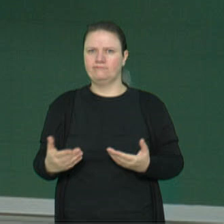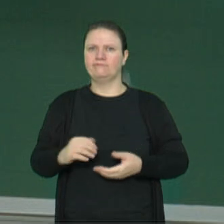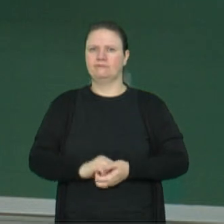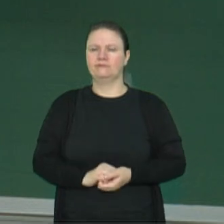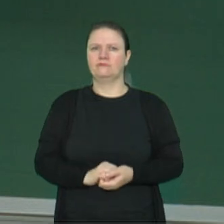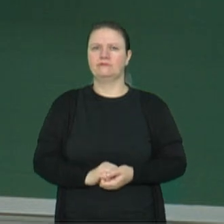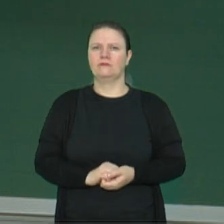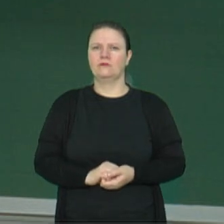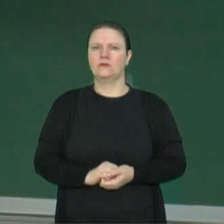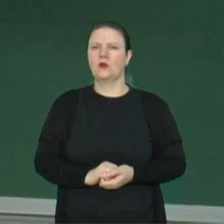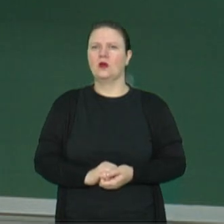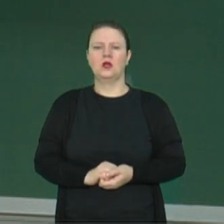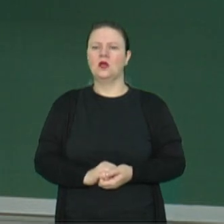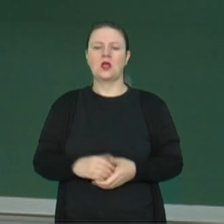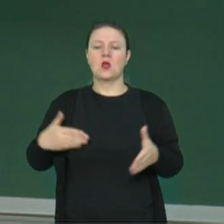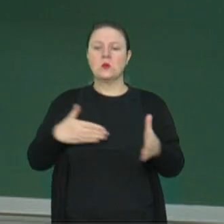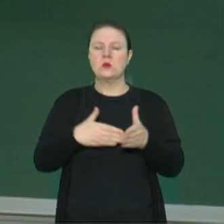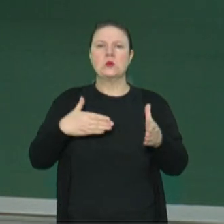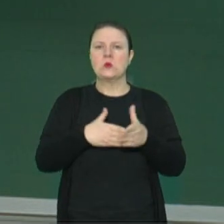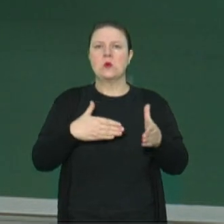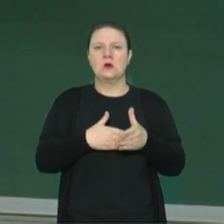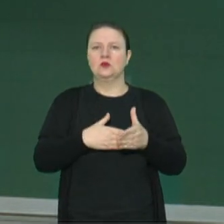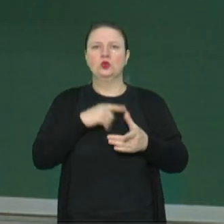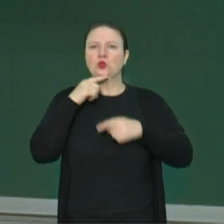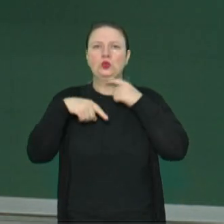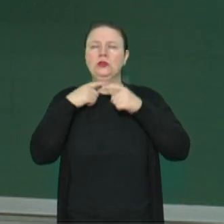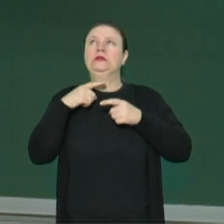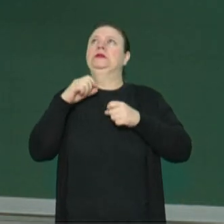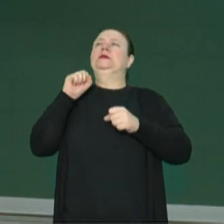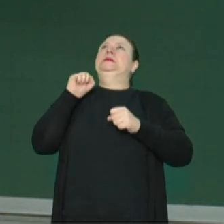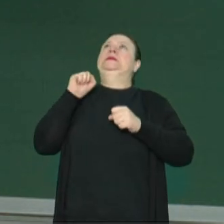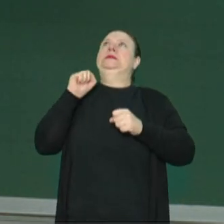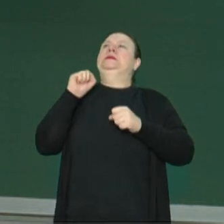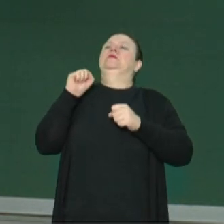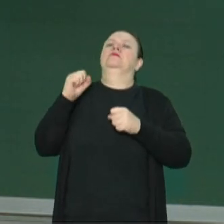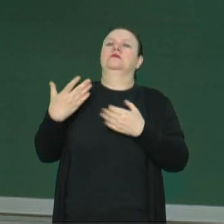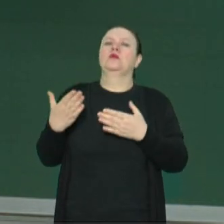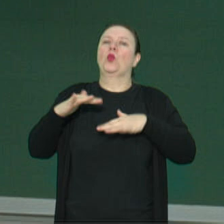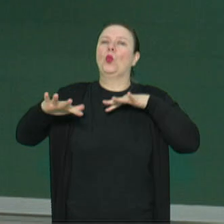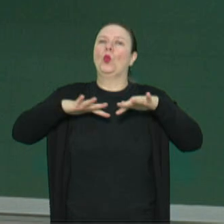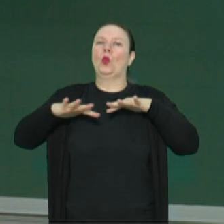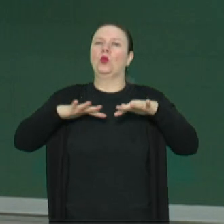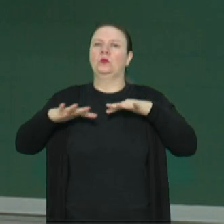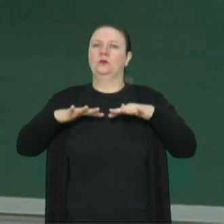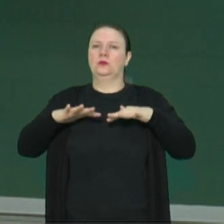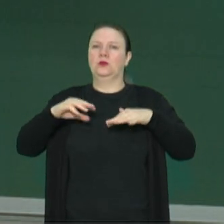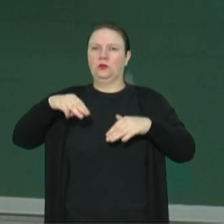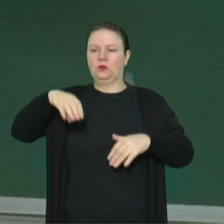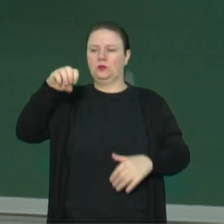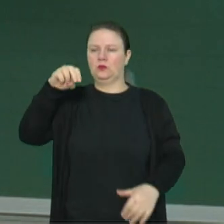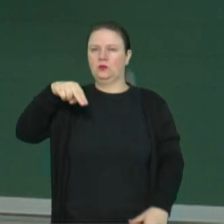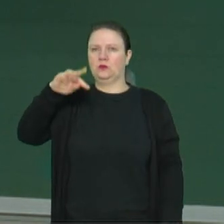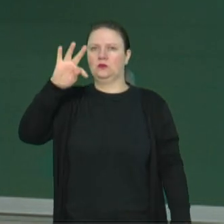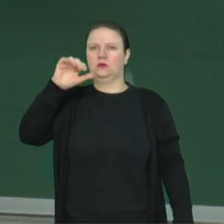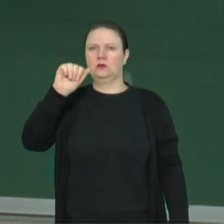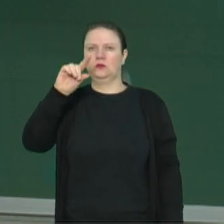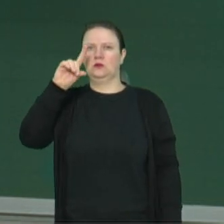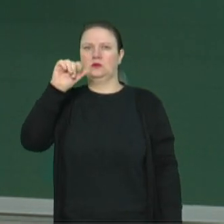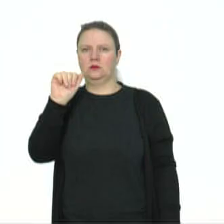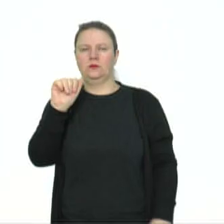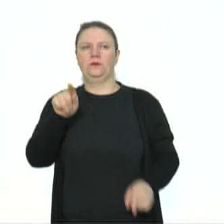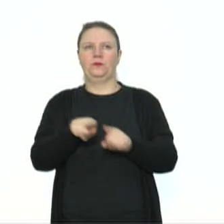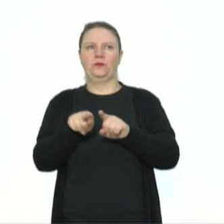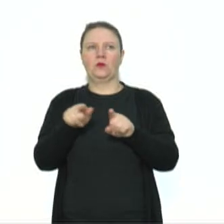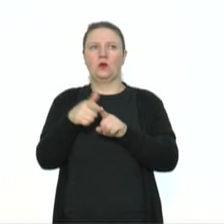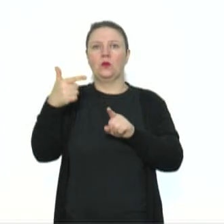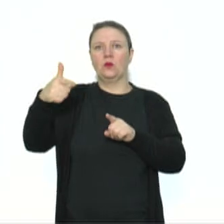do seu adversário, não deixando ele aplicar outros movimentos. Então esse é o movimento da montada. Outro movimento